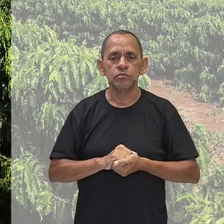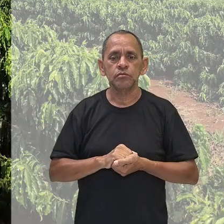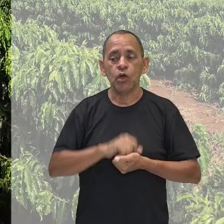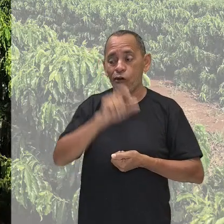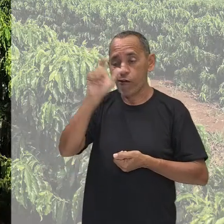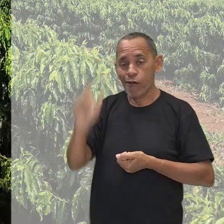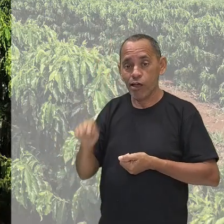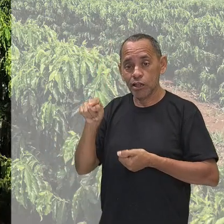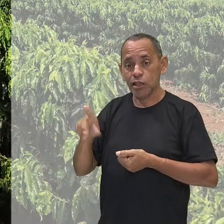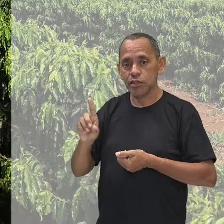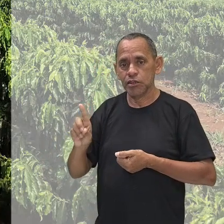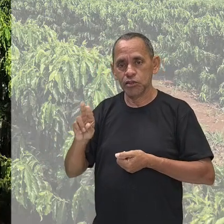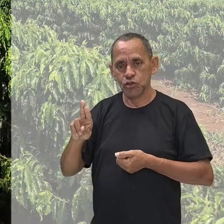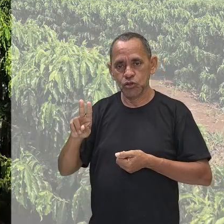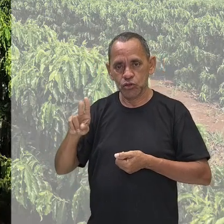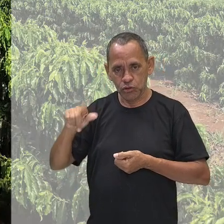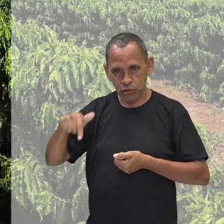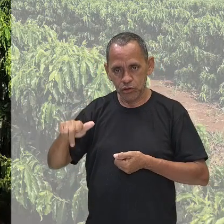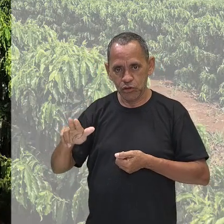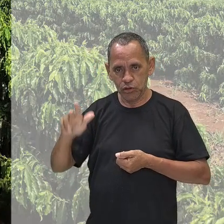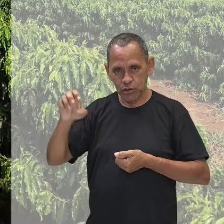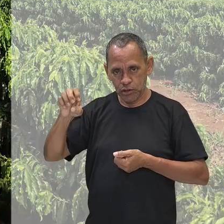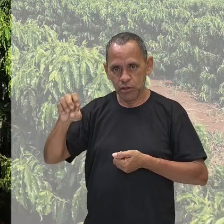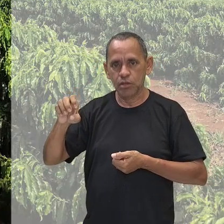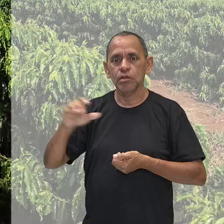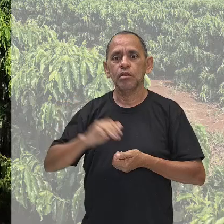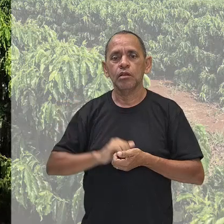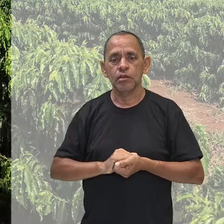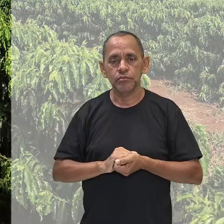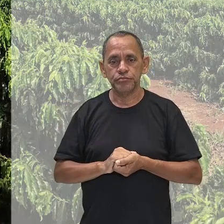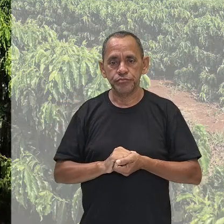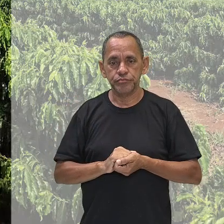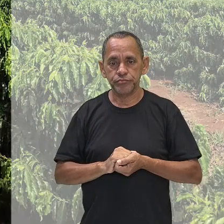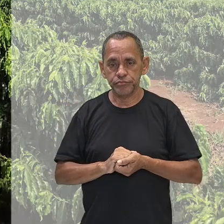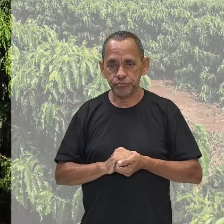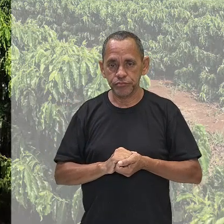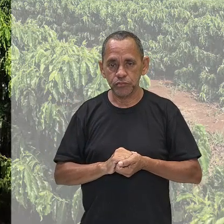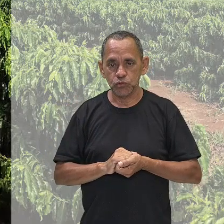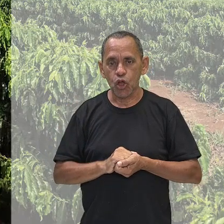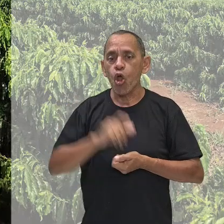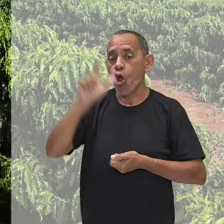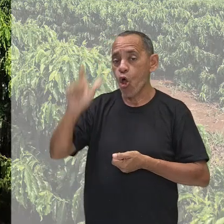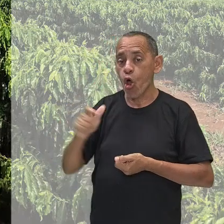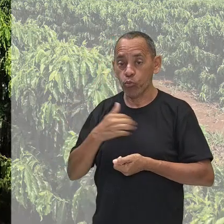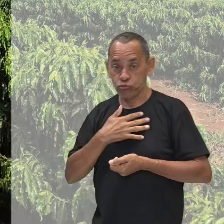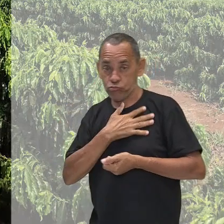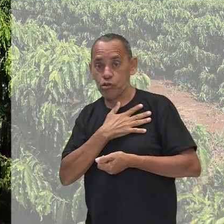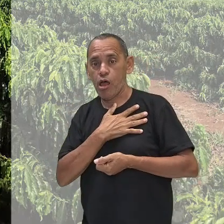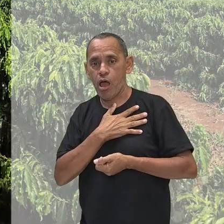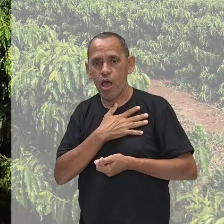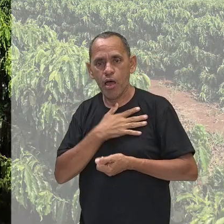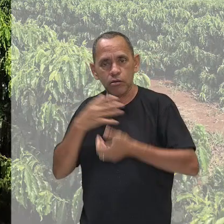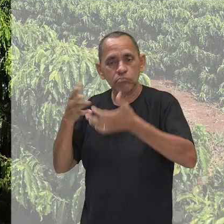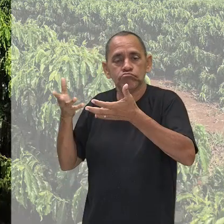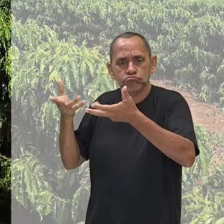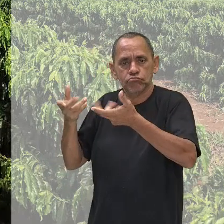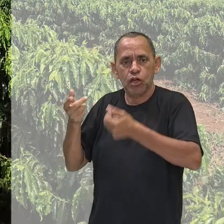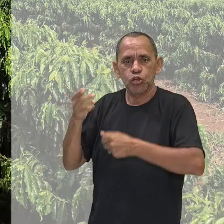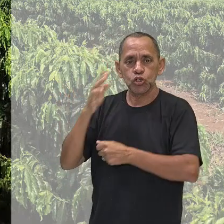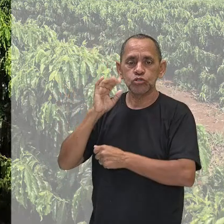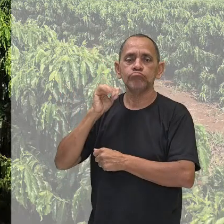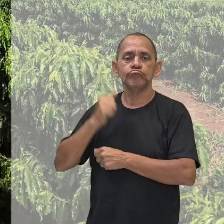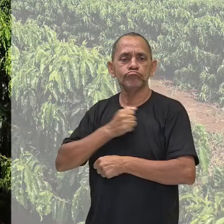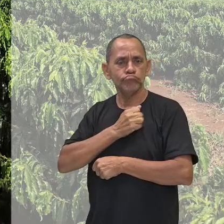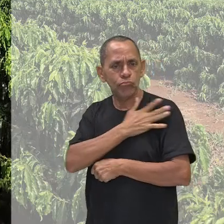Caxias, ele é uma pessoa, um militar brilhante, vou me limitar a falar isso, um